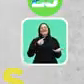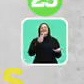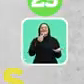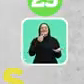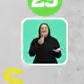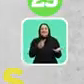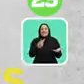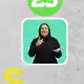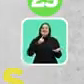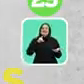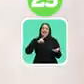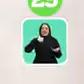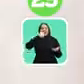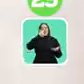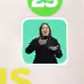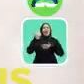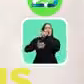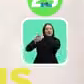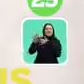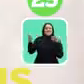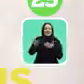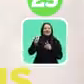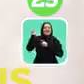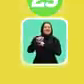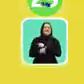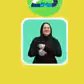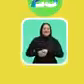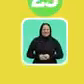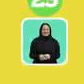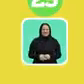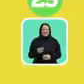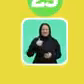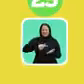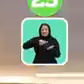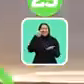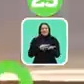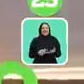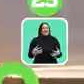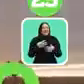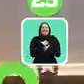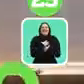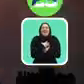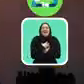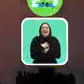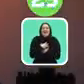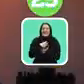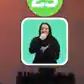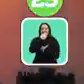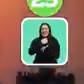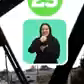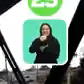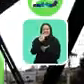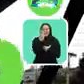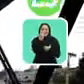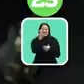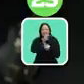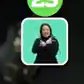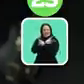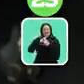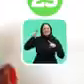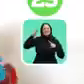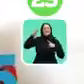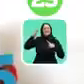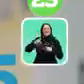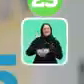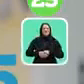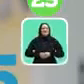uma Bianca antes e uma Bianca depois. Eu confirmo que eu sinto que vai dar. É